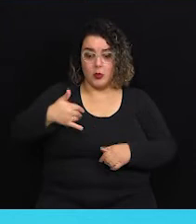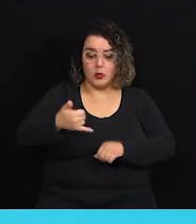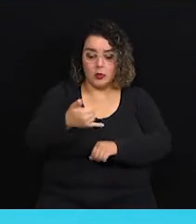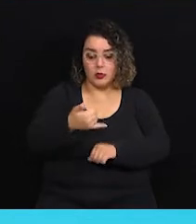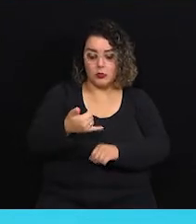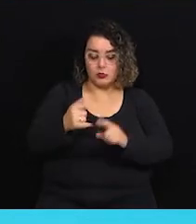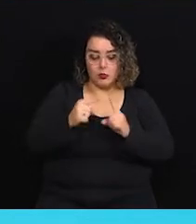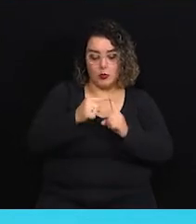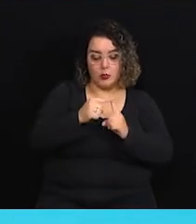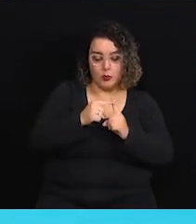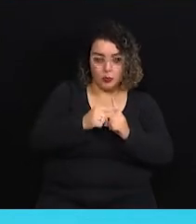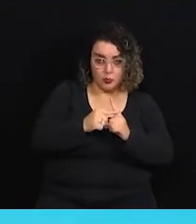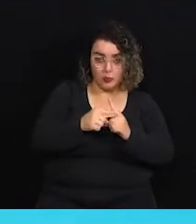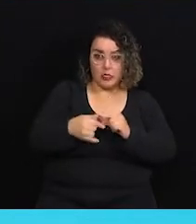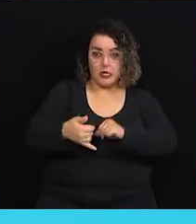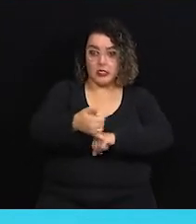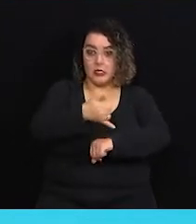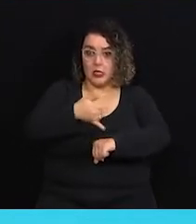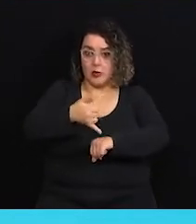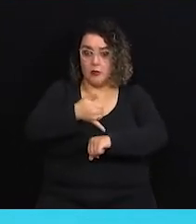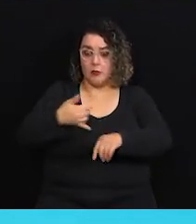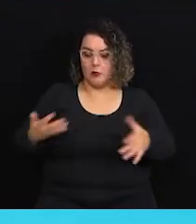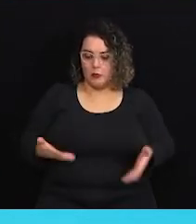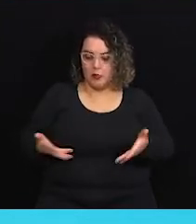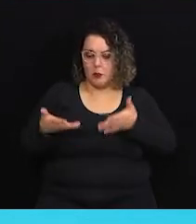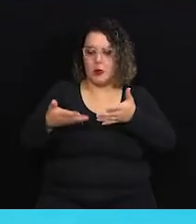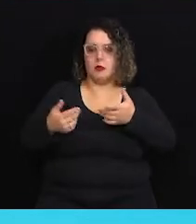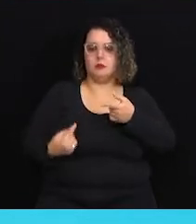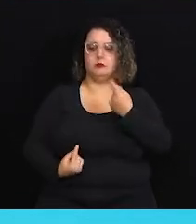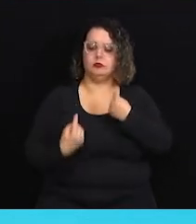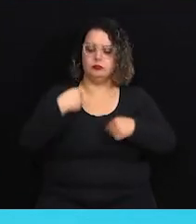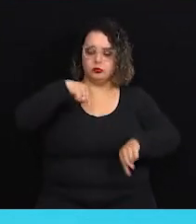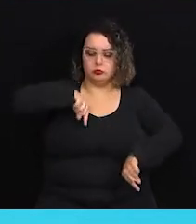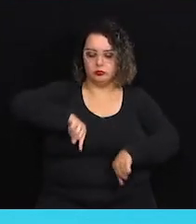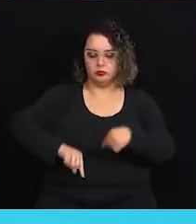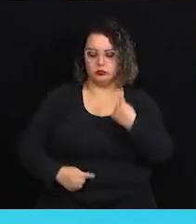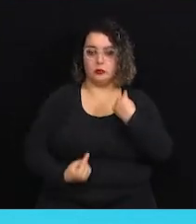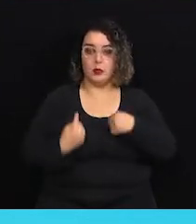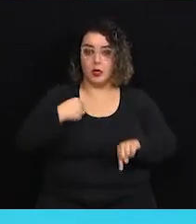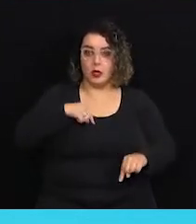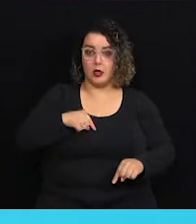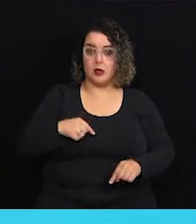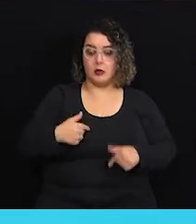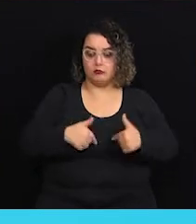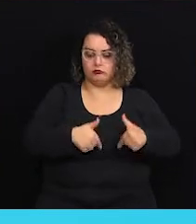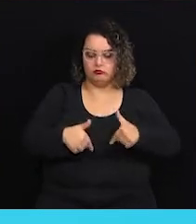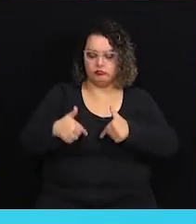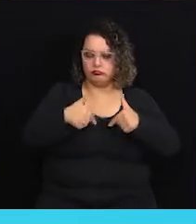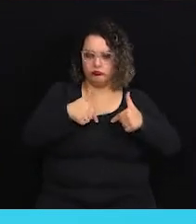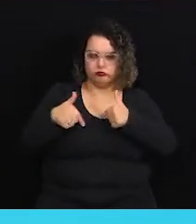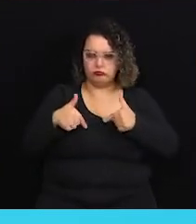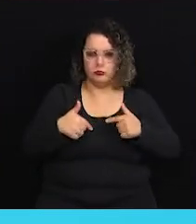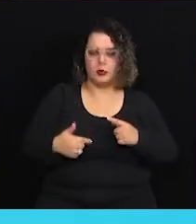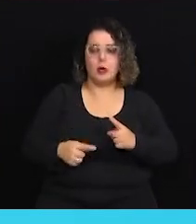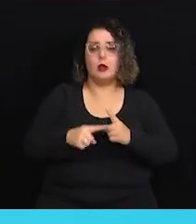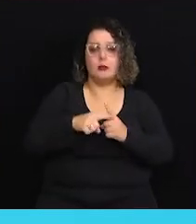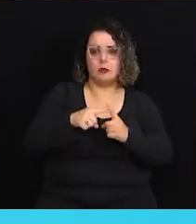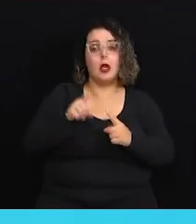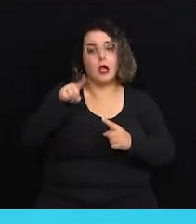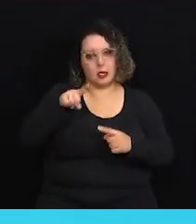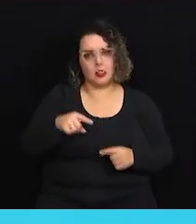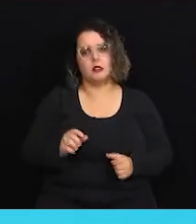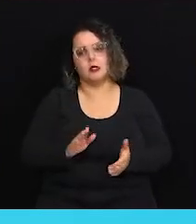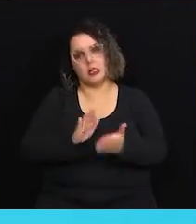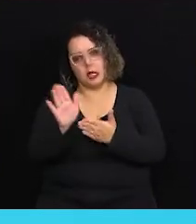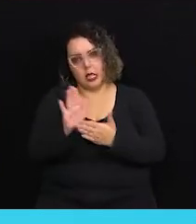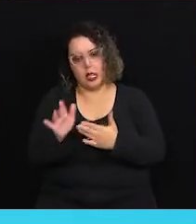gordura aciona o nosso metabolismo para trabalhar, para manter a nossa temperatura corporal. Então, isso sim gasta